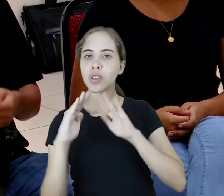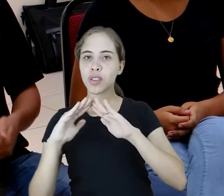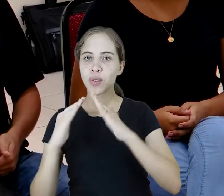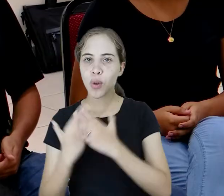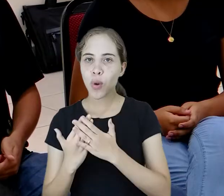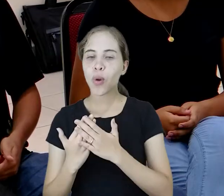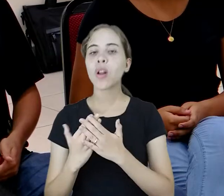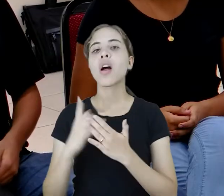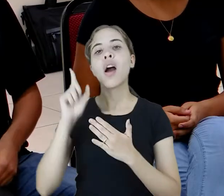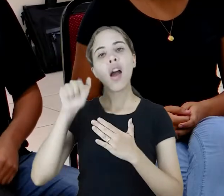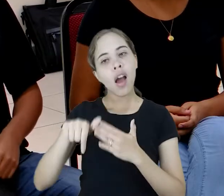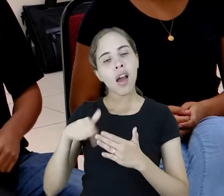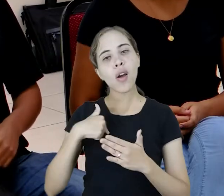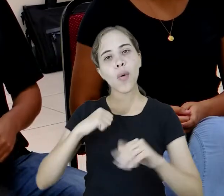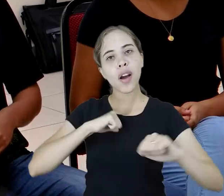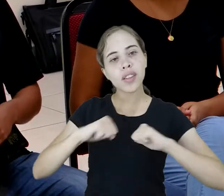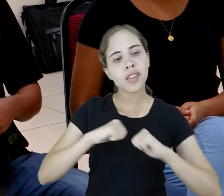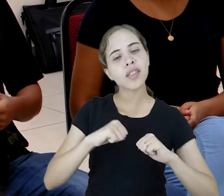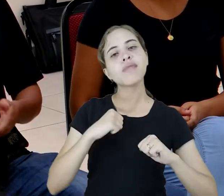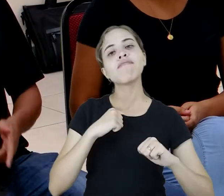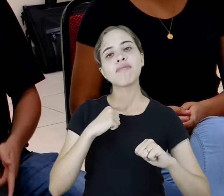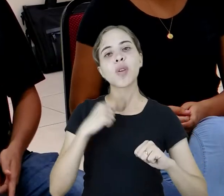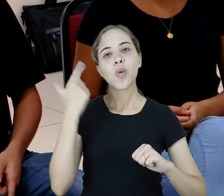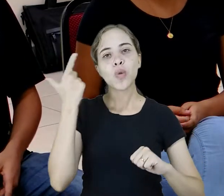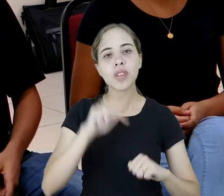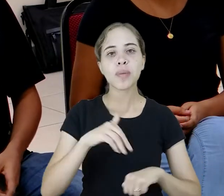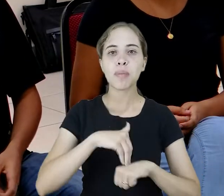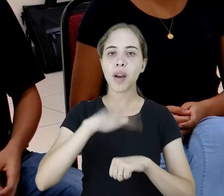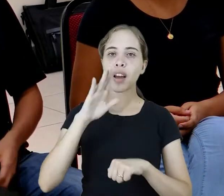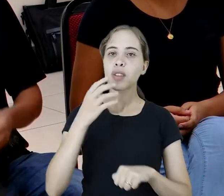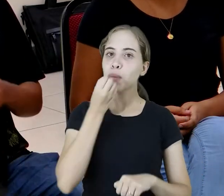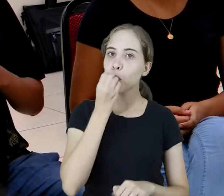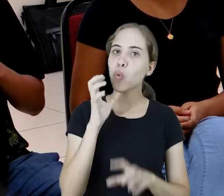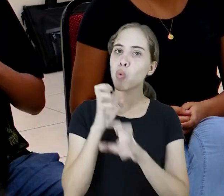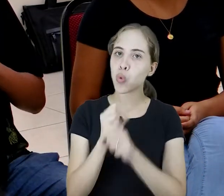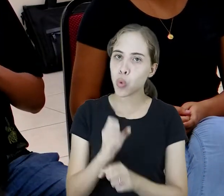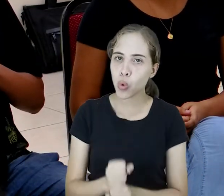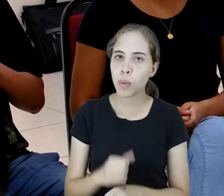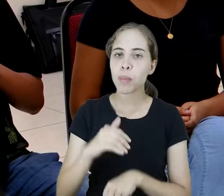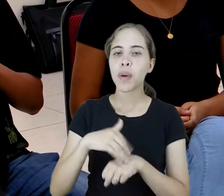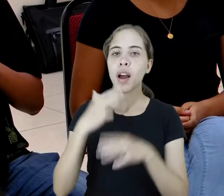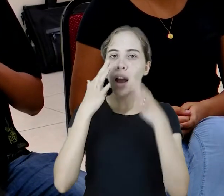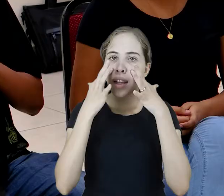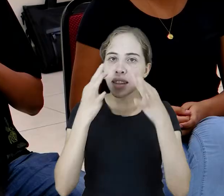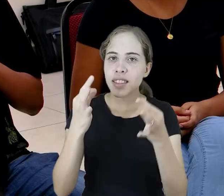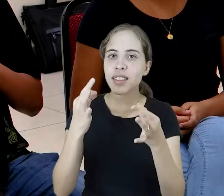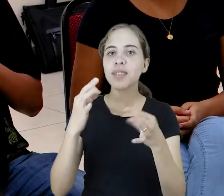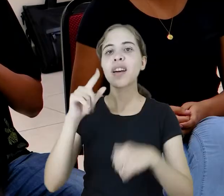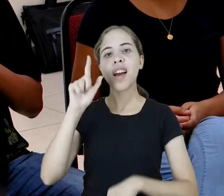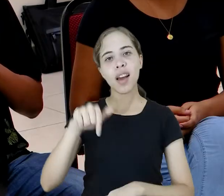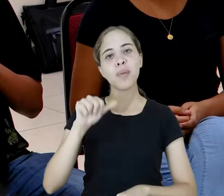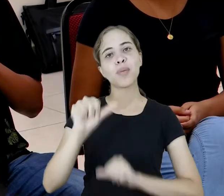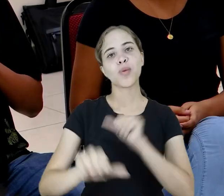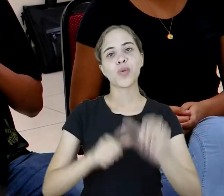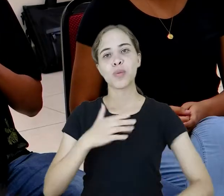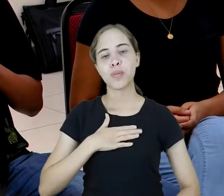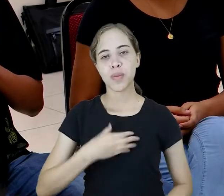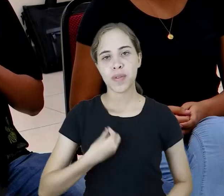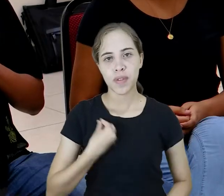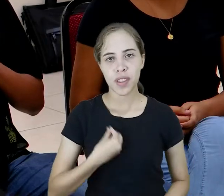notas melhoraram, eu comecei a prestar mais atenção nas aulas. Foi um momento transformador na minha